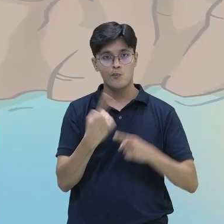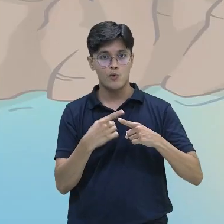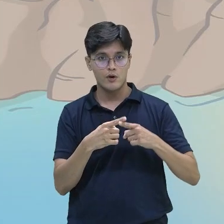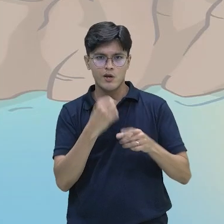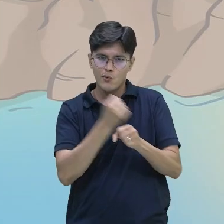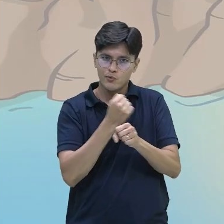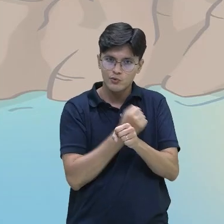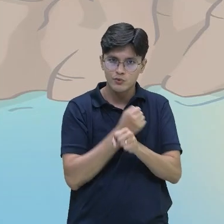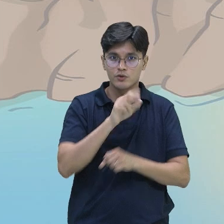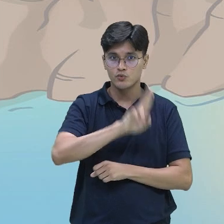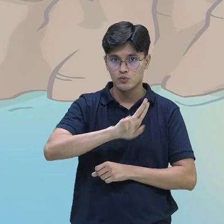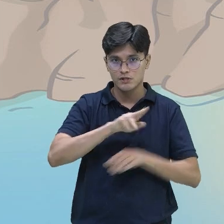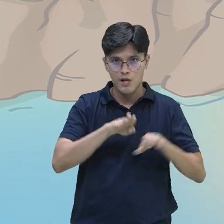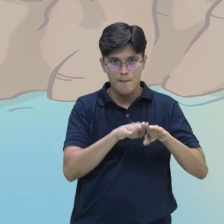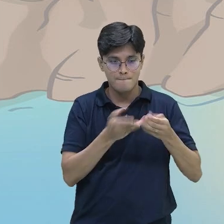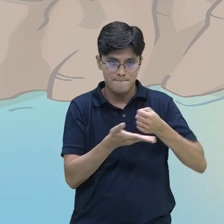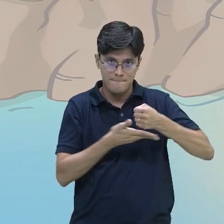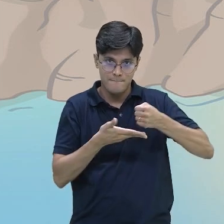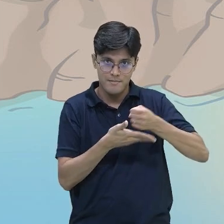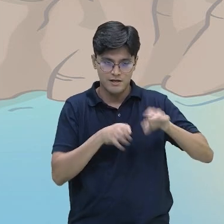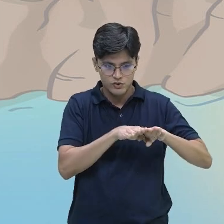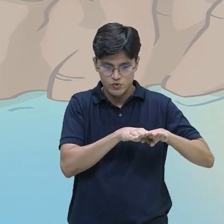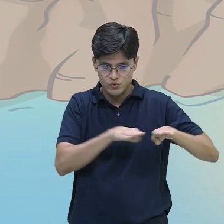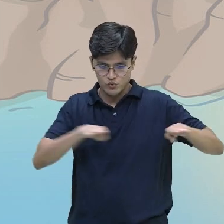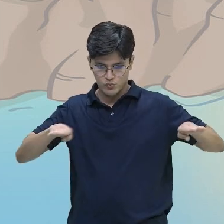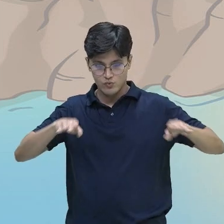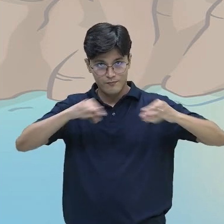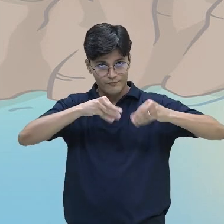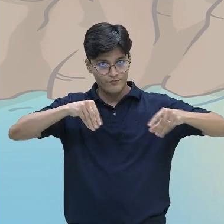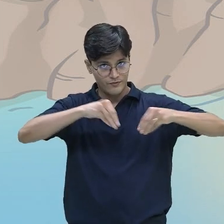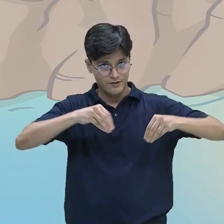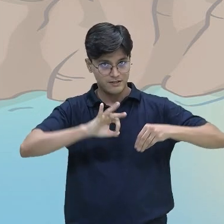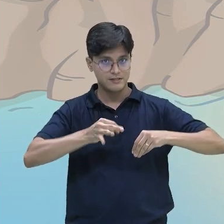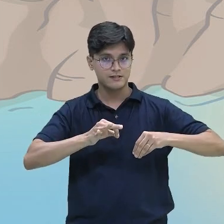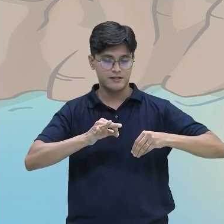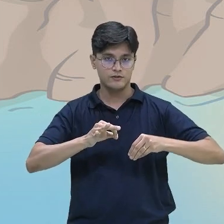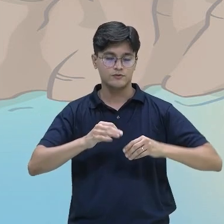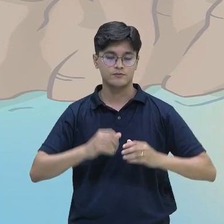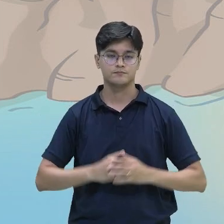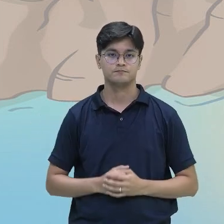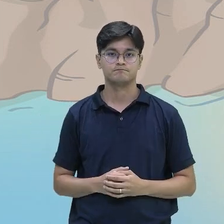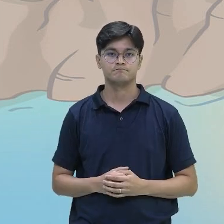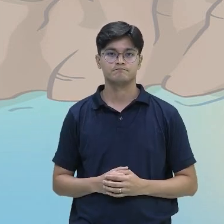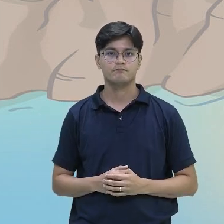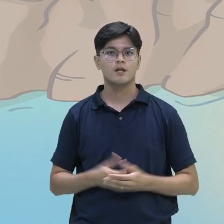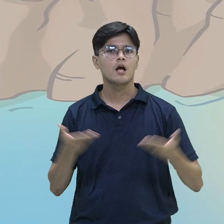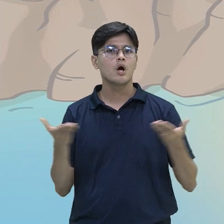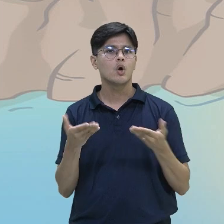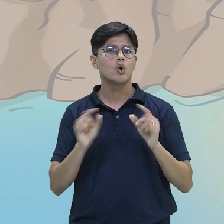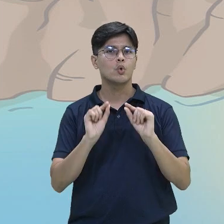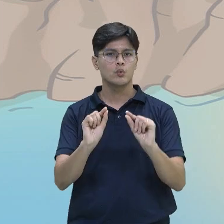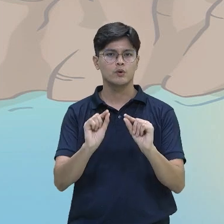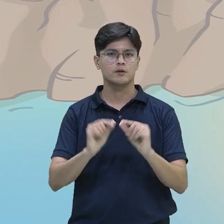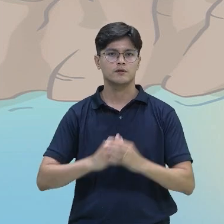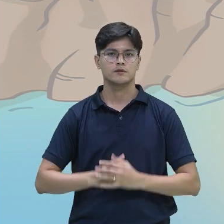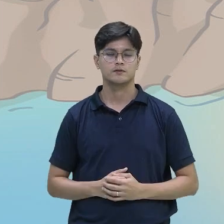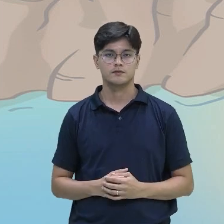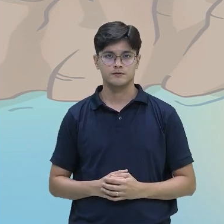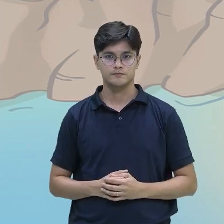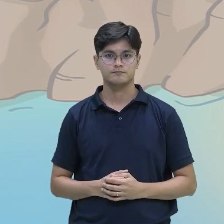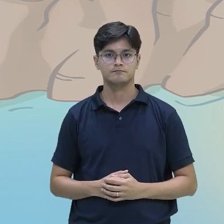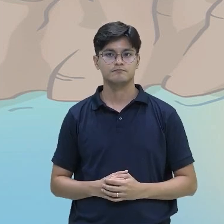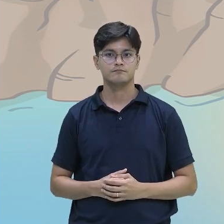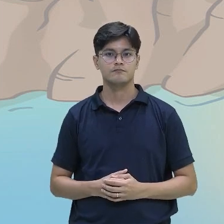altitude. Vocês já viram aí a diferença entre os dois, né? Mas aí a gente tem um conceito para cada um, que vai ser a medida que nos permite conhecer